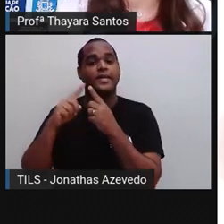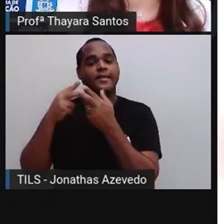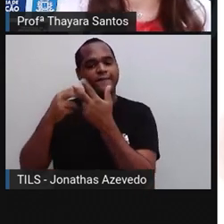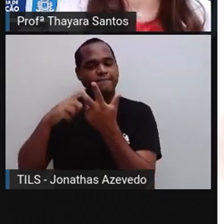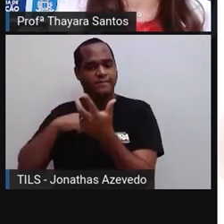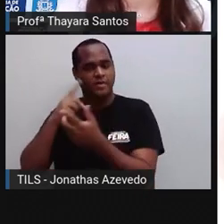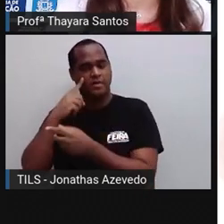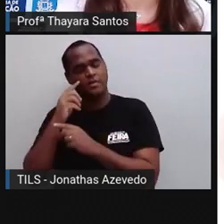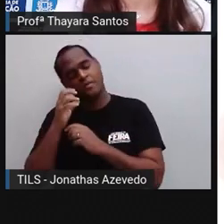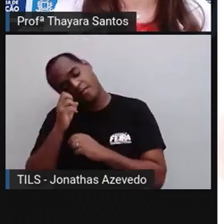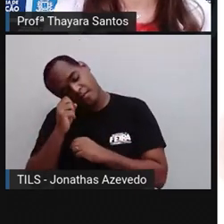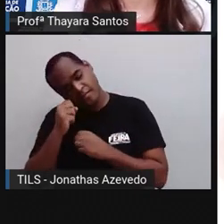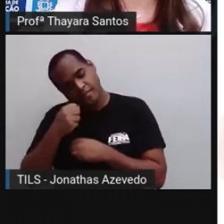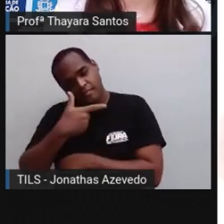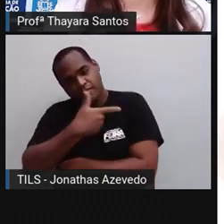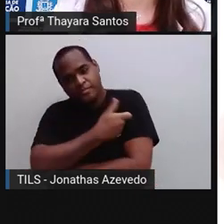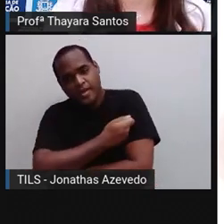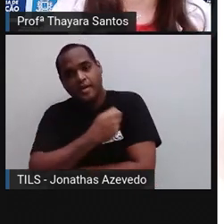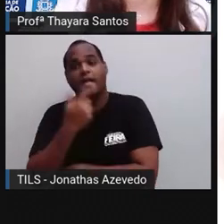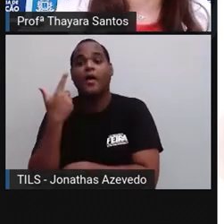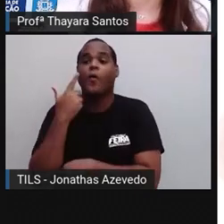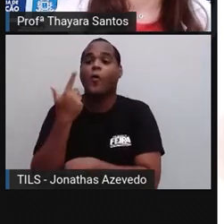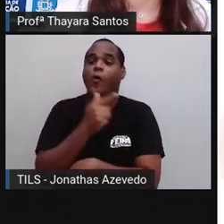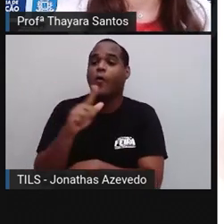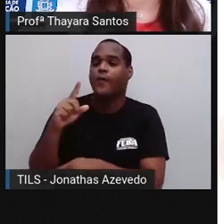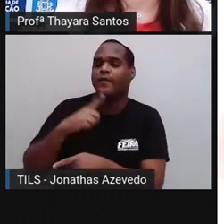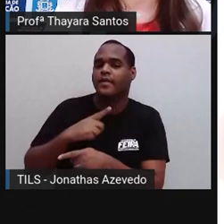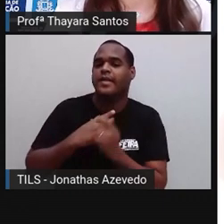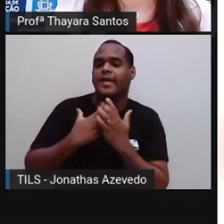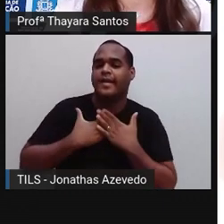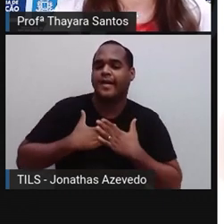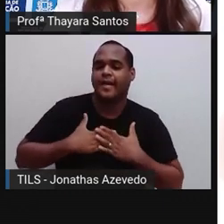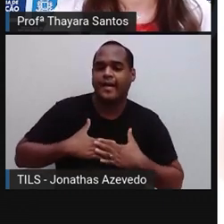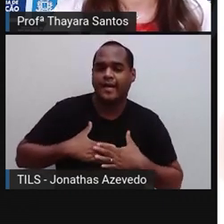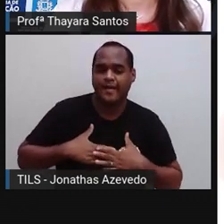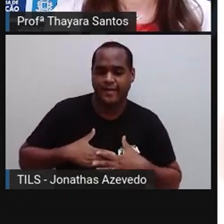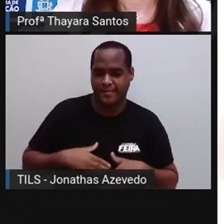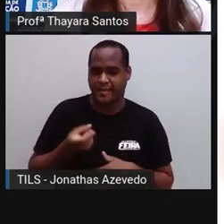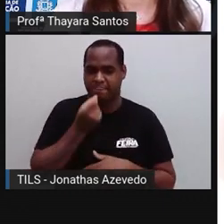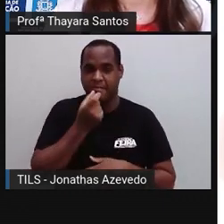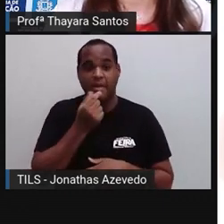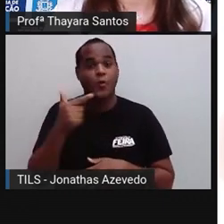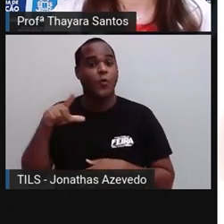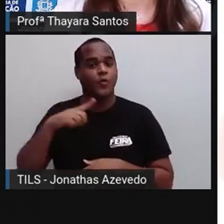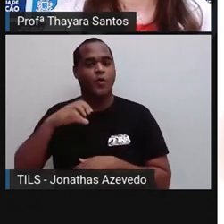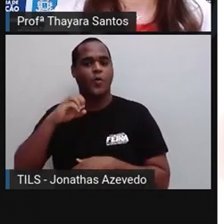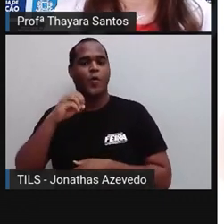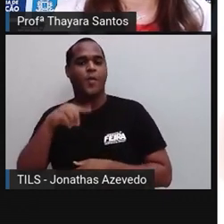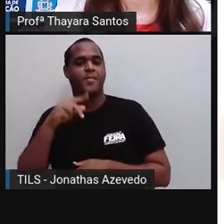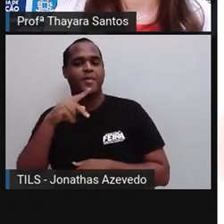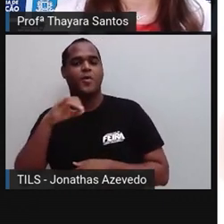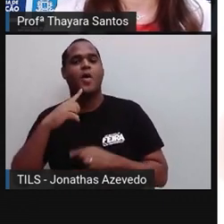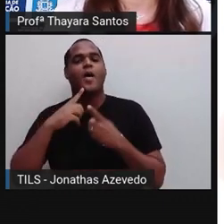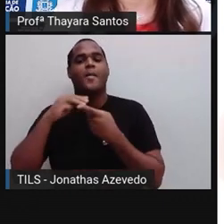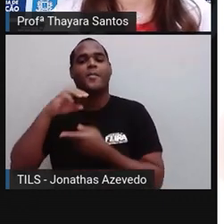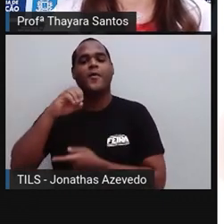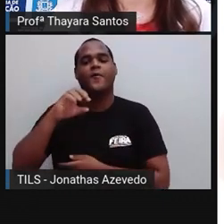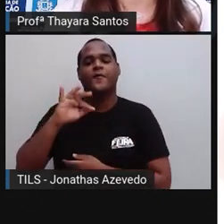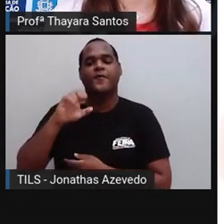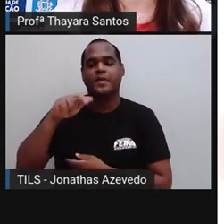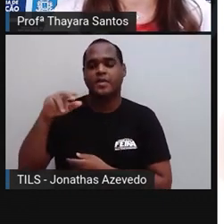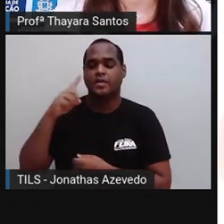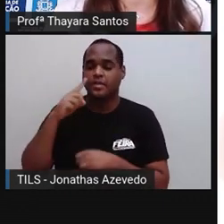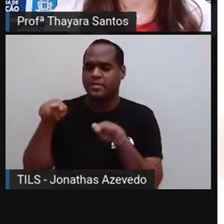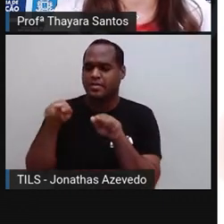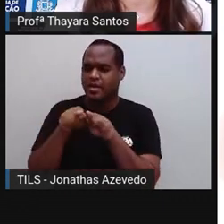que são tranquilizantes, os sedativos, que a gente chama popularmente de calmantes, o ópio e a morfina, e além